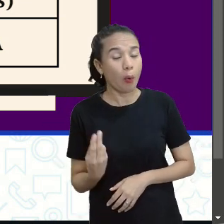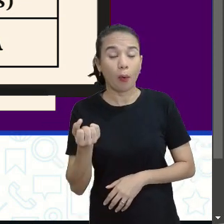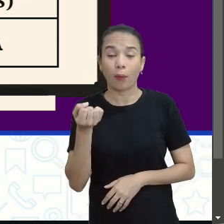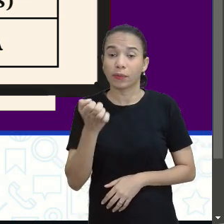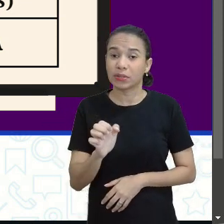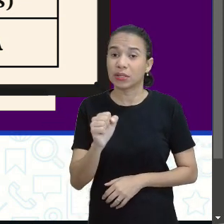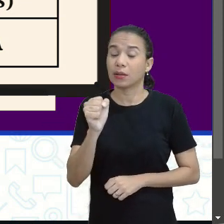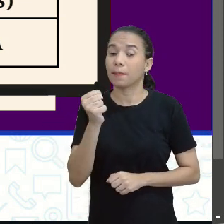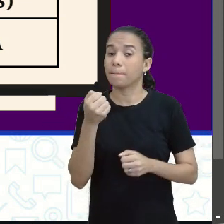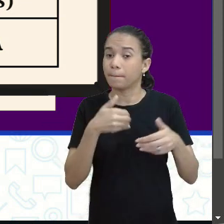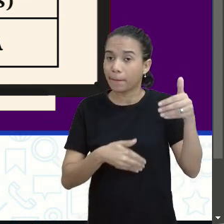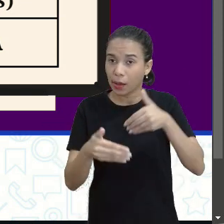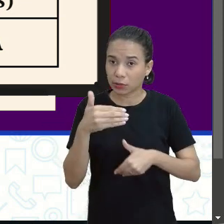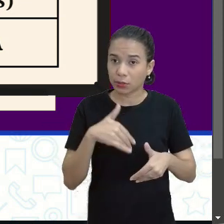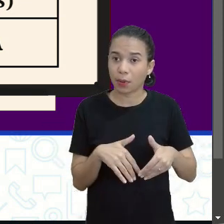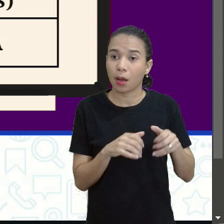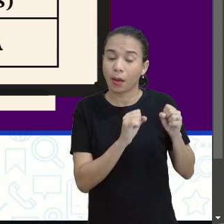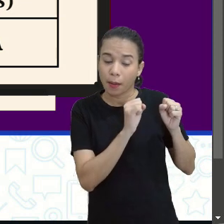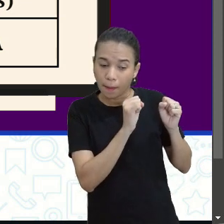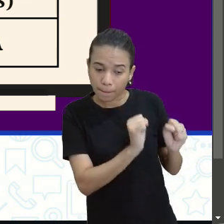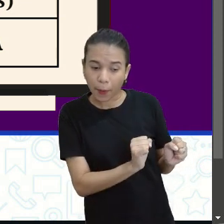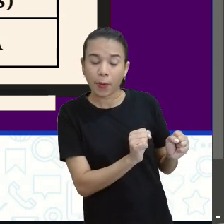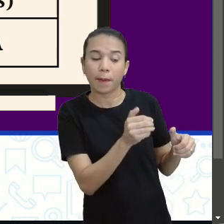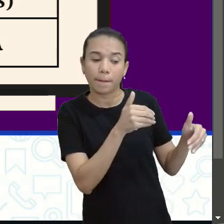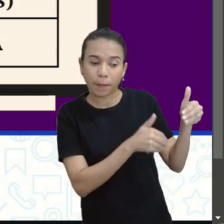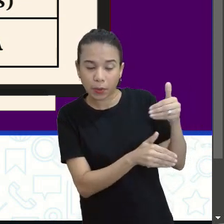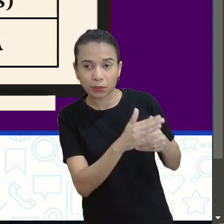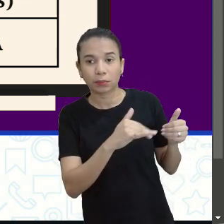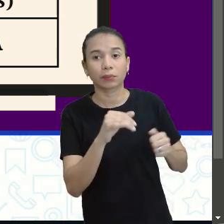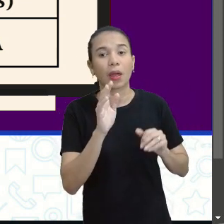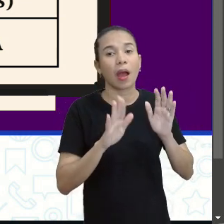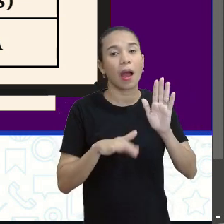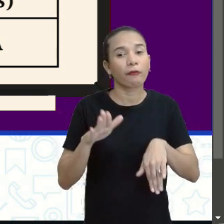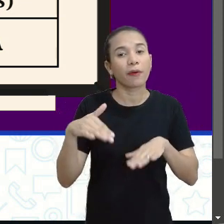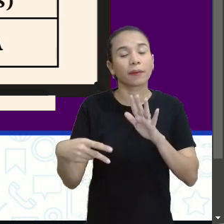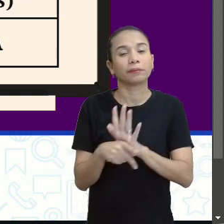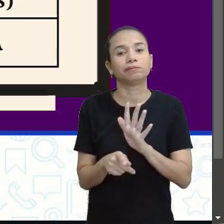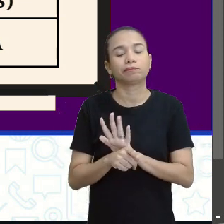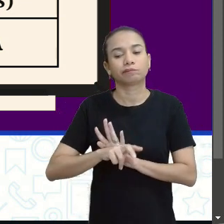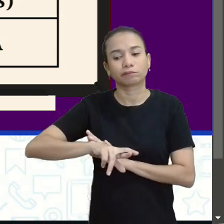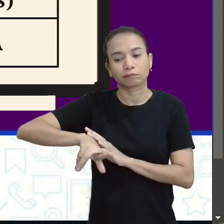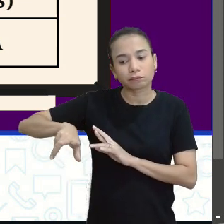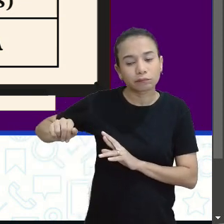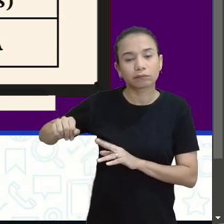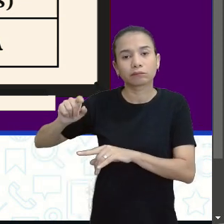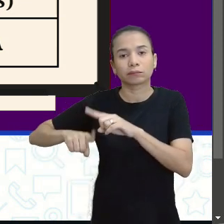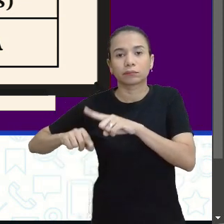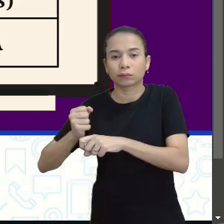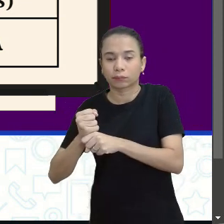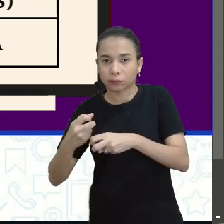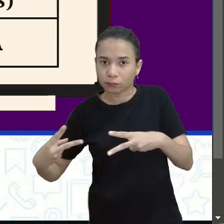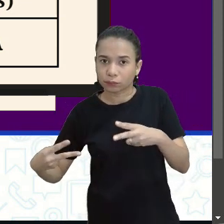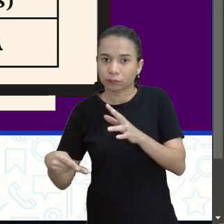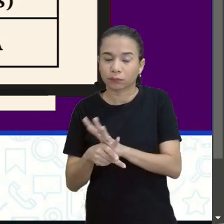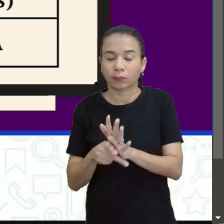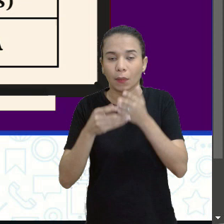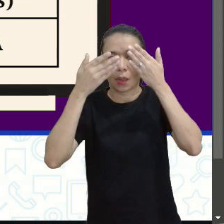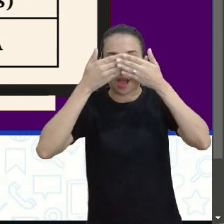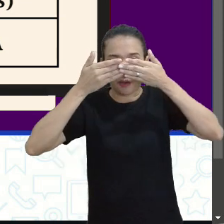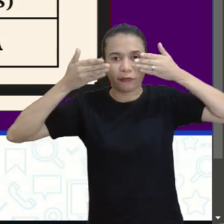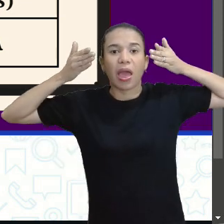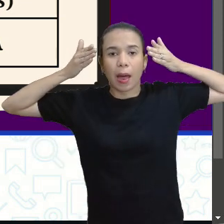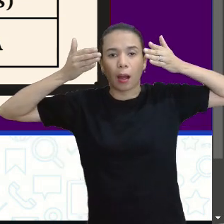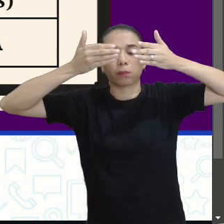participar, né? Tem algumas que podem participar, colocam, às vezes, outros equipamentos. Então, a venda,